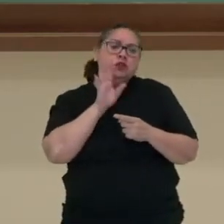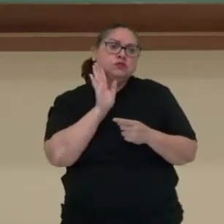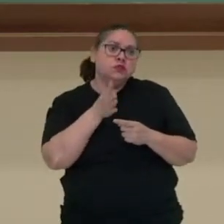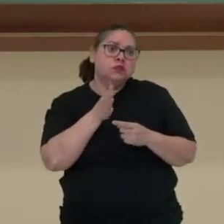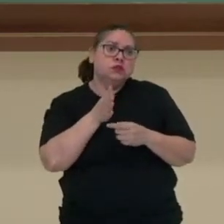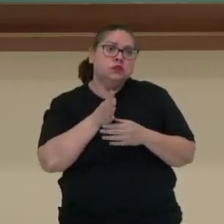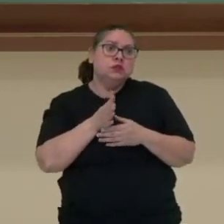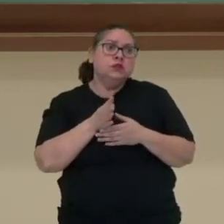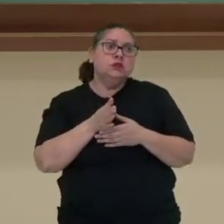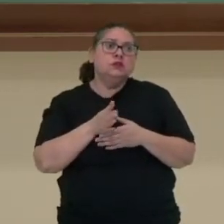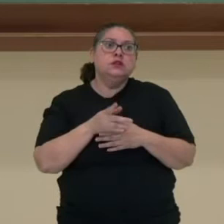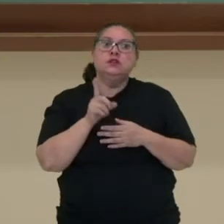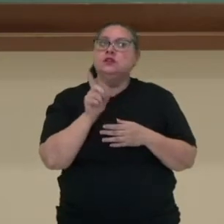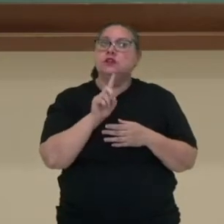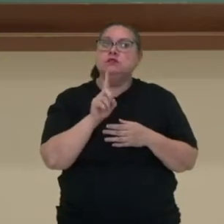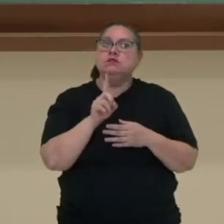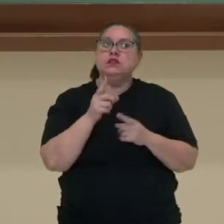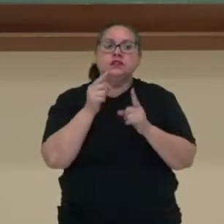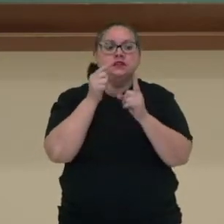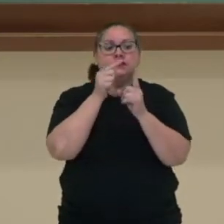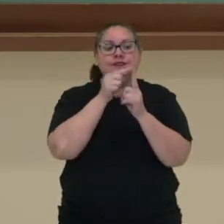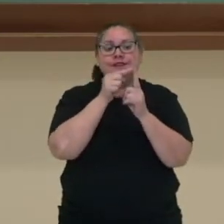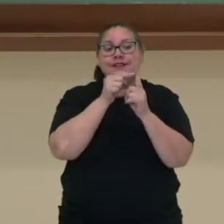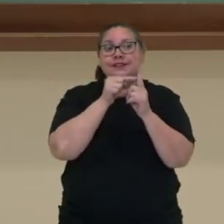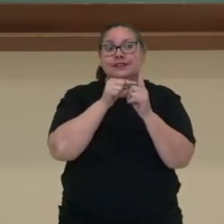vocês. Ele não tem